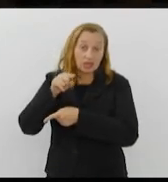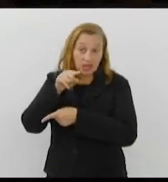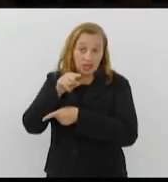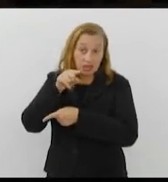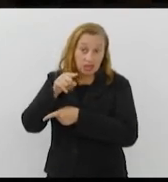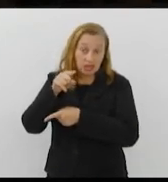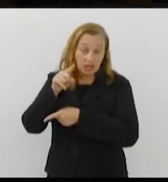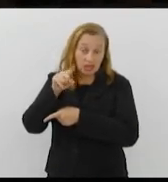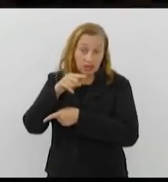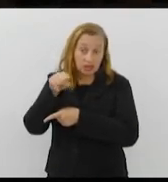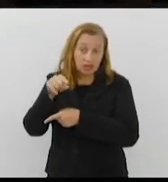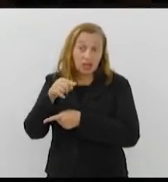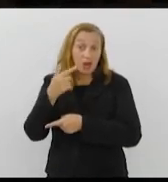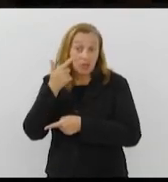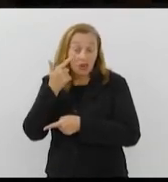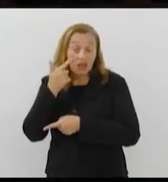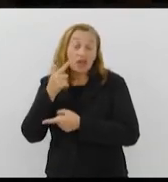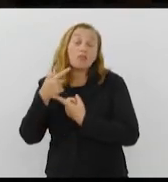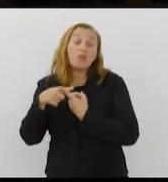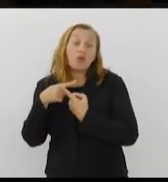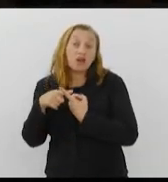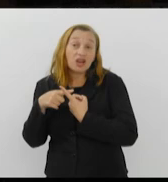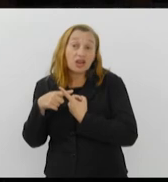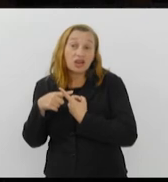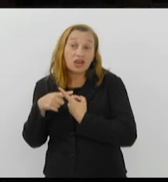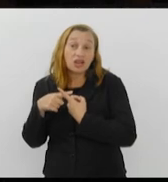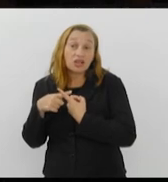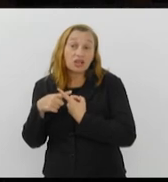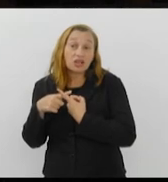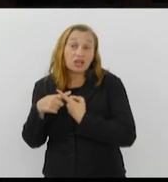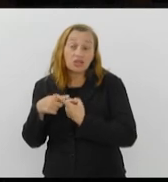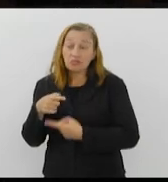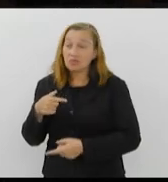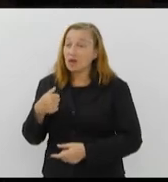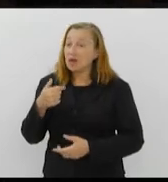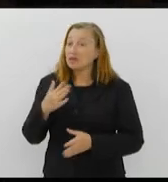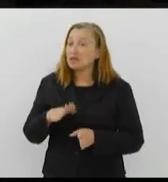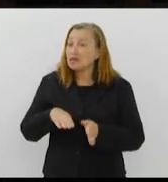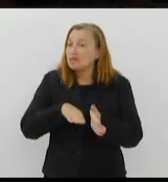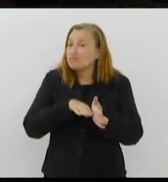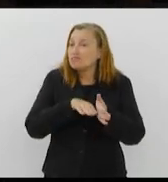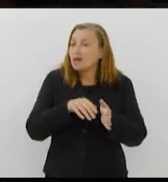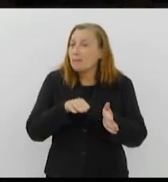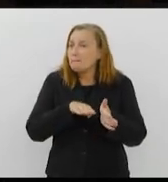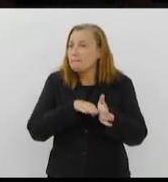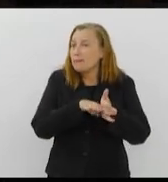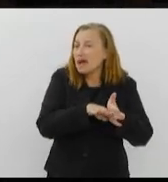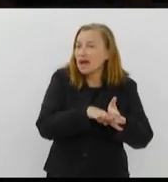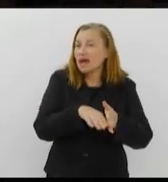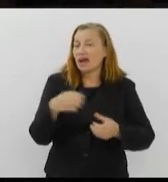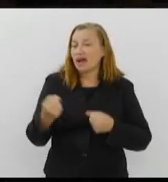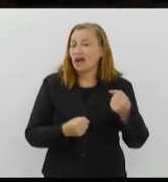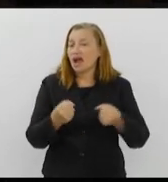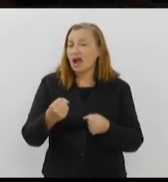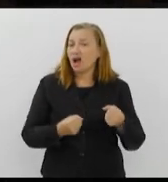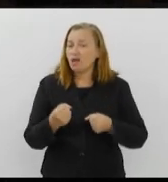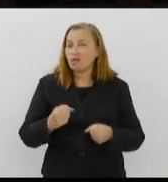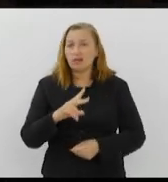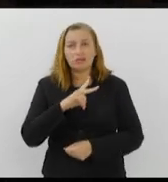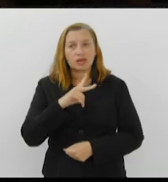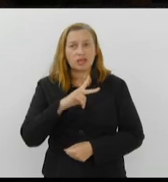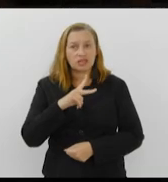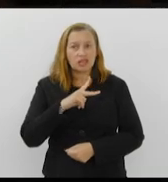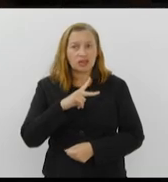portando, e o porquê da arbitrariedade de parar carro de passeio, fechando uma serra, a